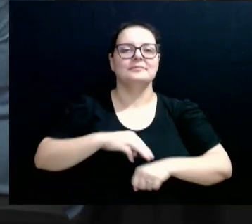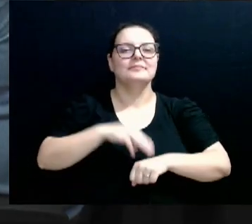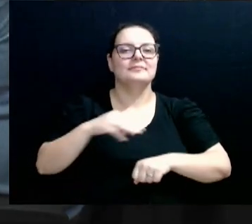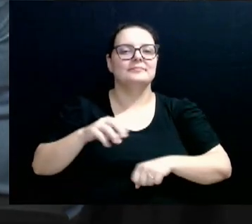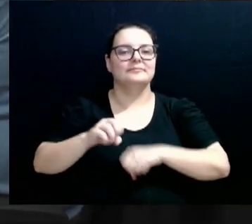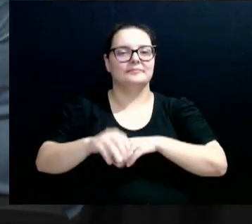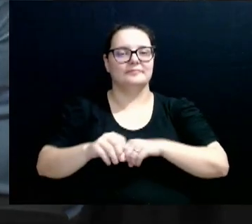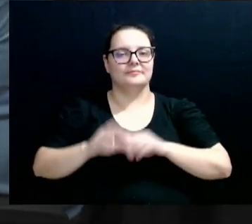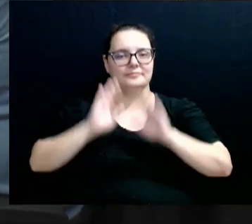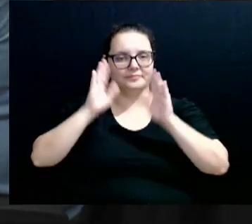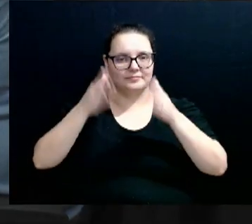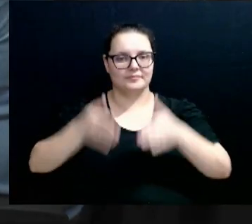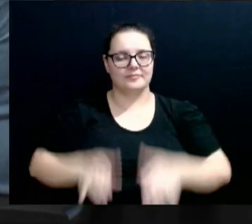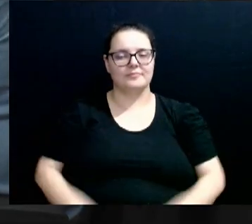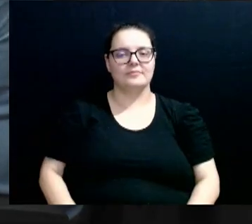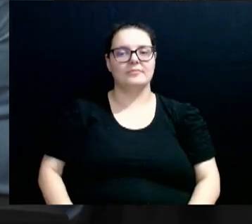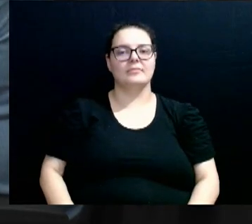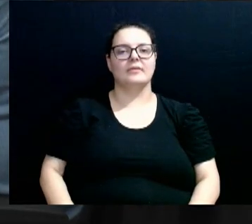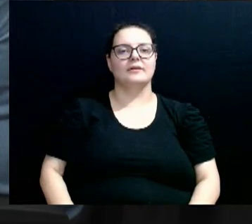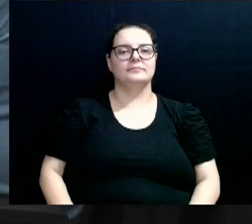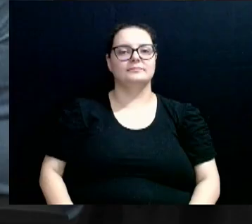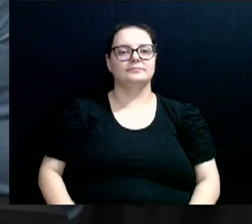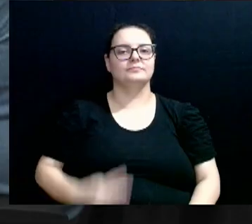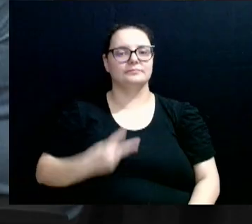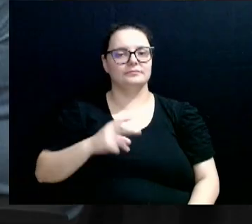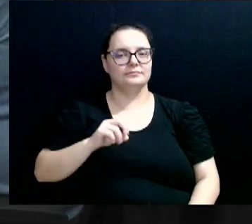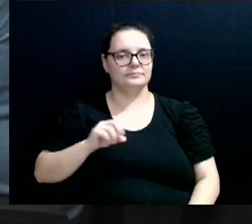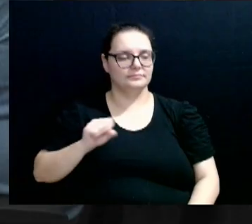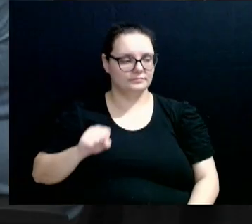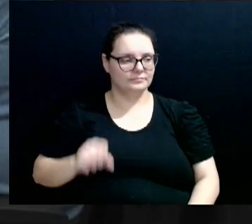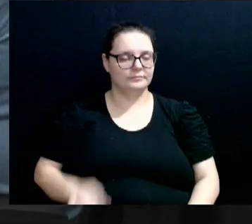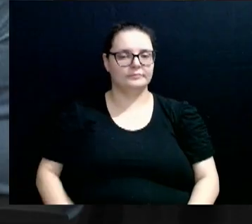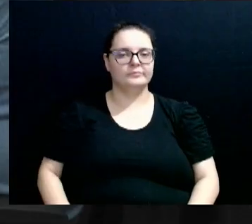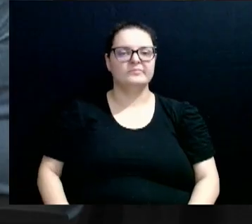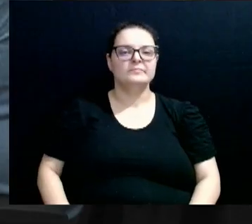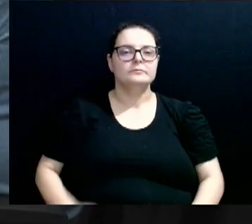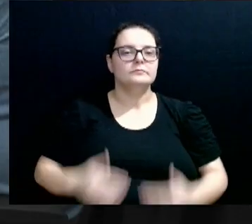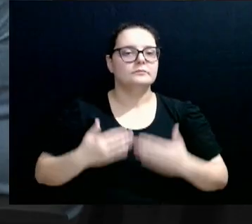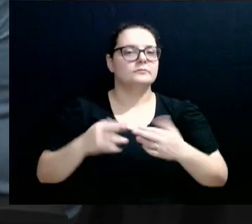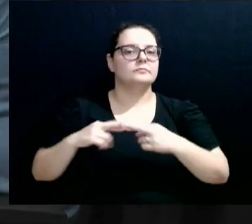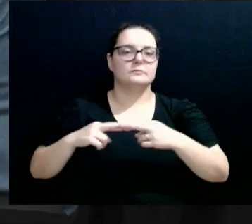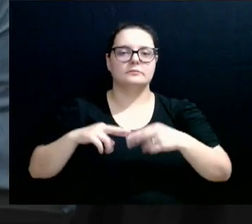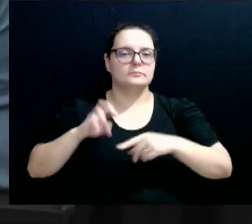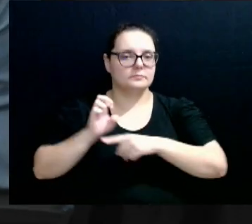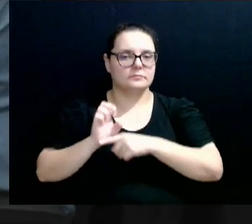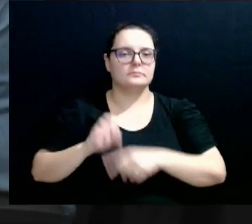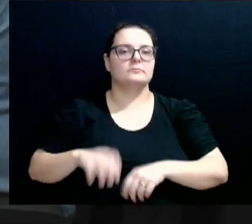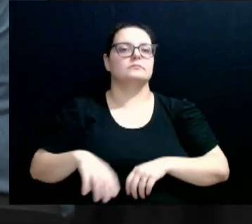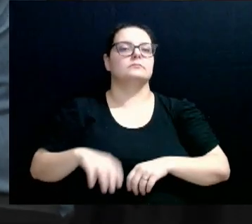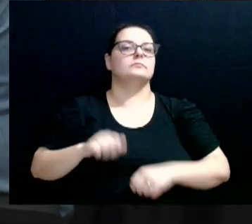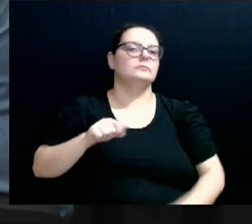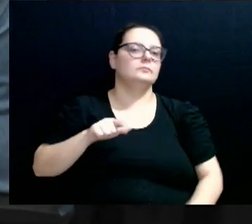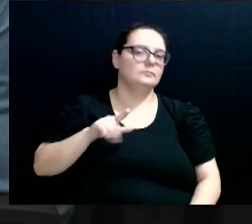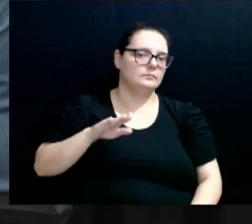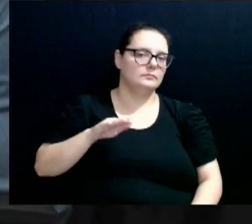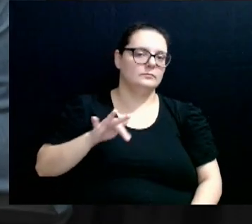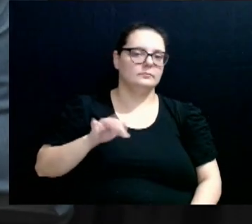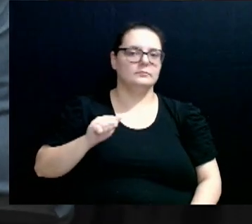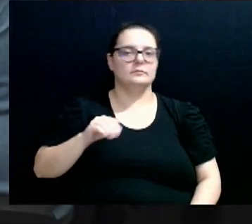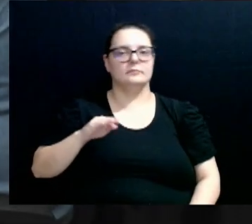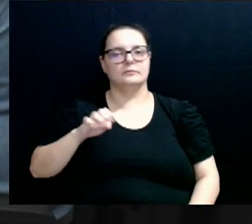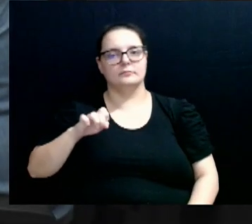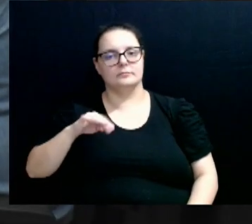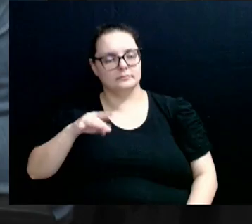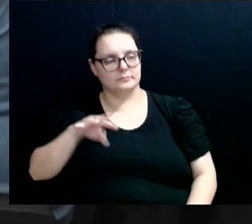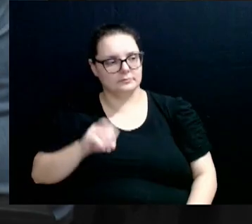em 2008. Nesse caminho você passou pela rede estadual, foi alfabetizador, coordenador, supervisor educacional, até